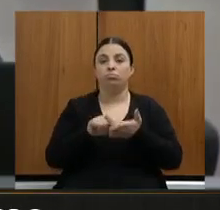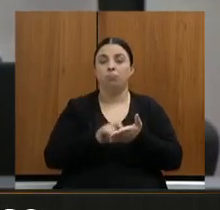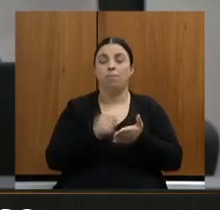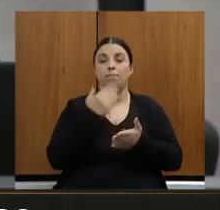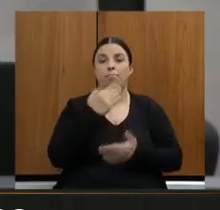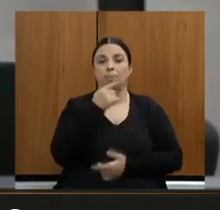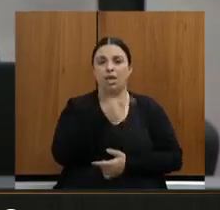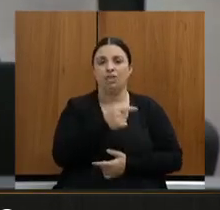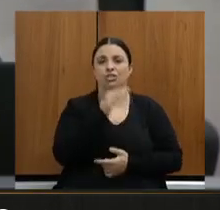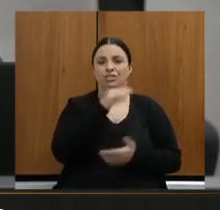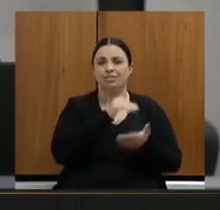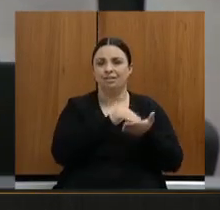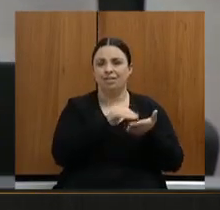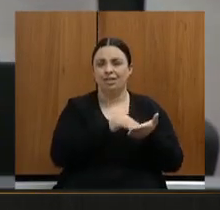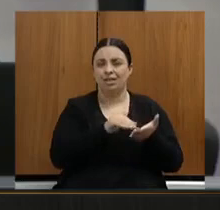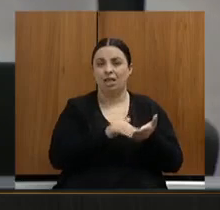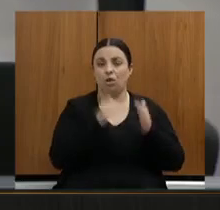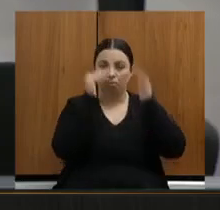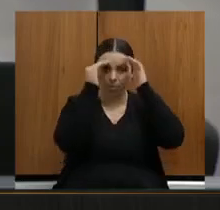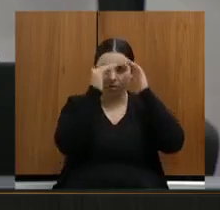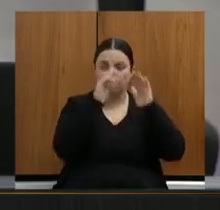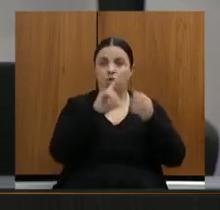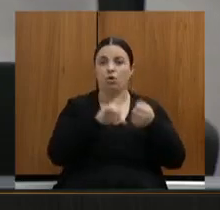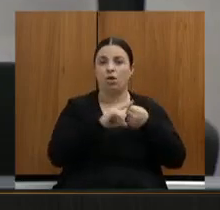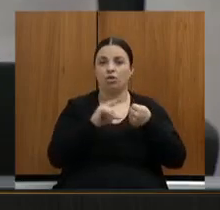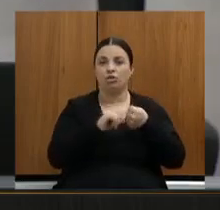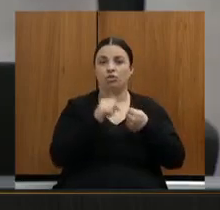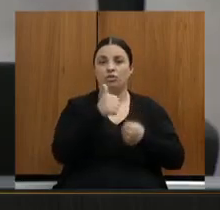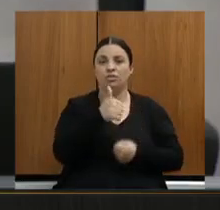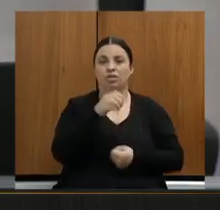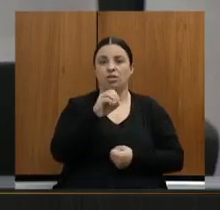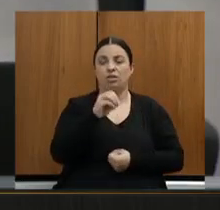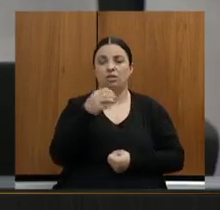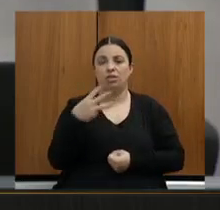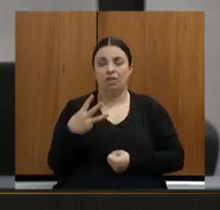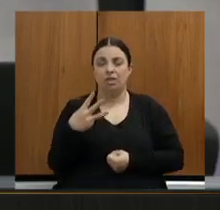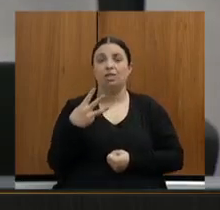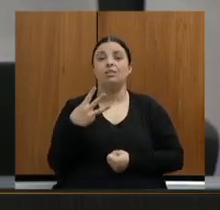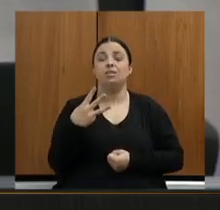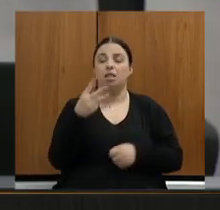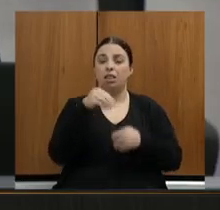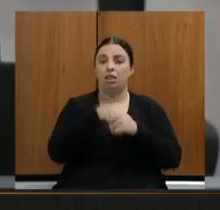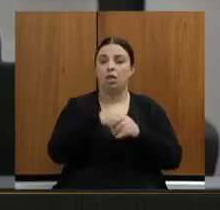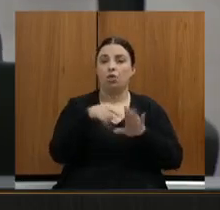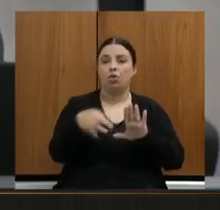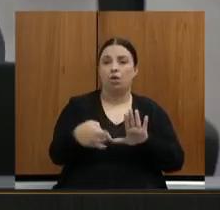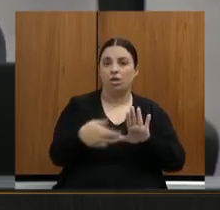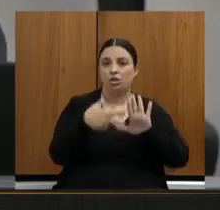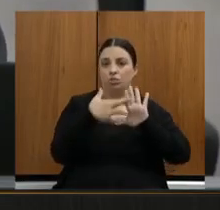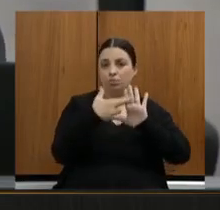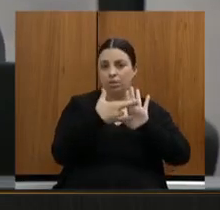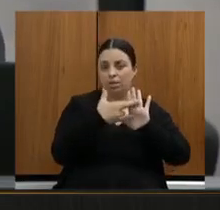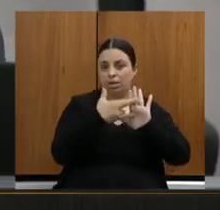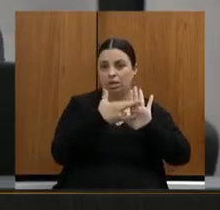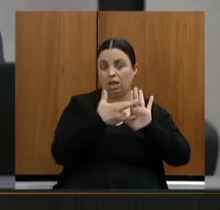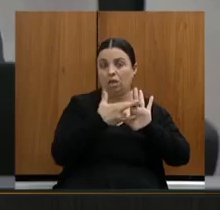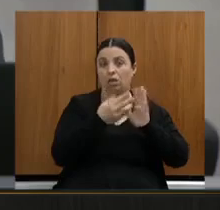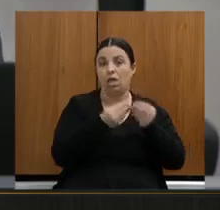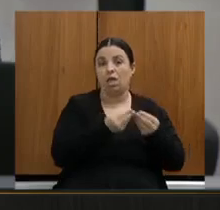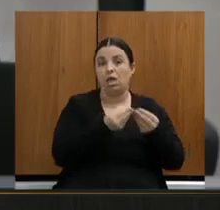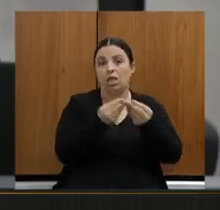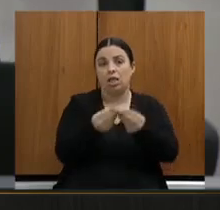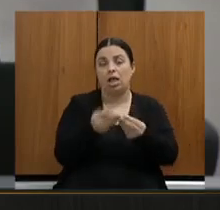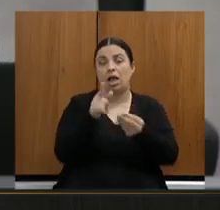de vossa excelência nos termos o 103 inciso 3 letra A do Regimento Interno seja encaminhado